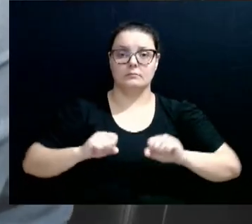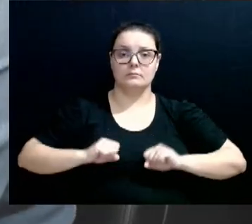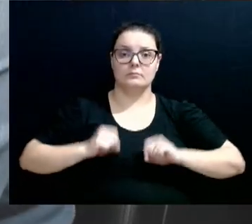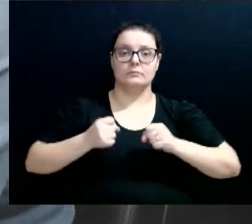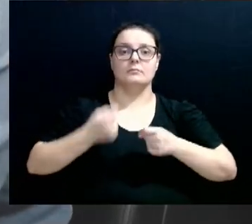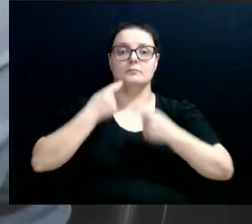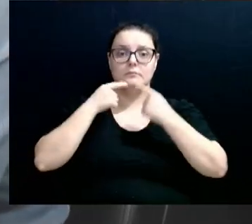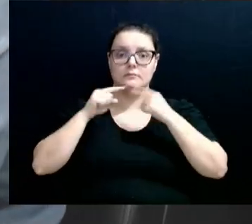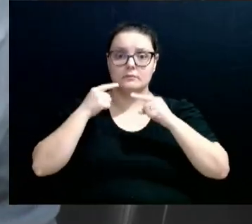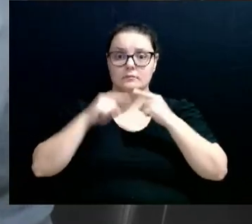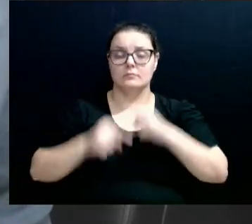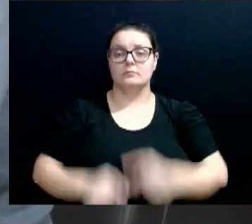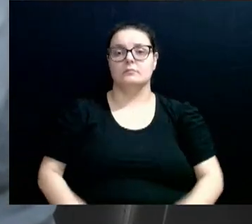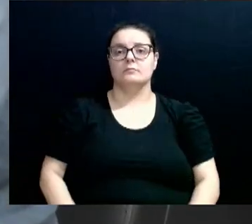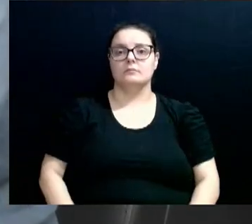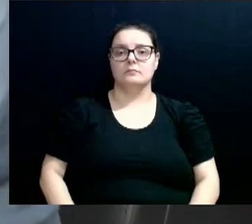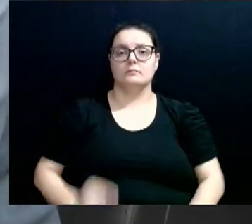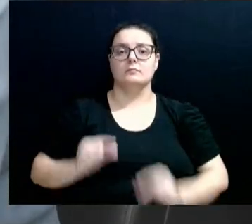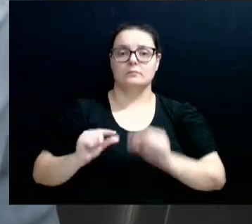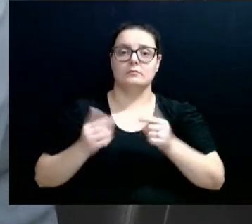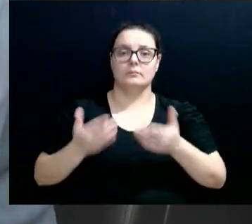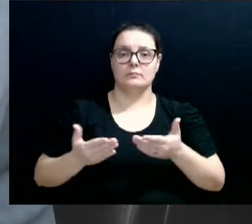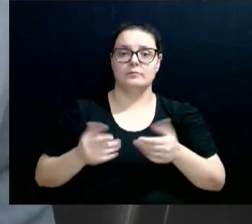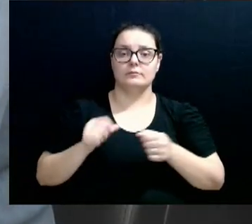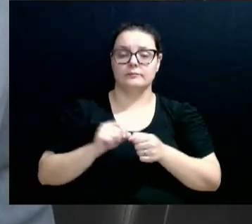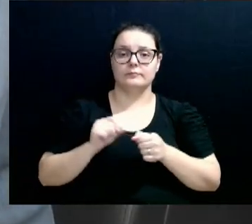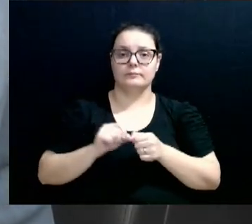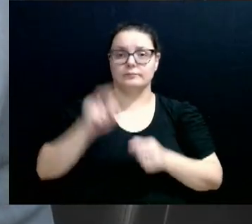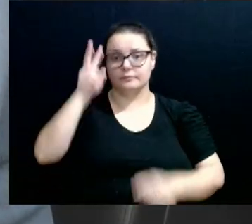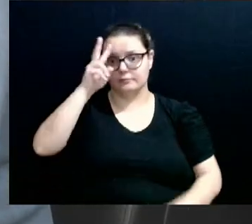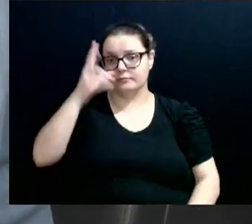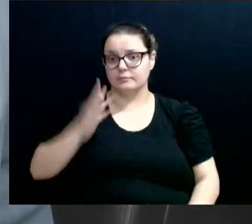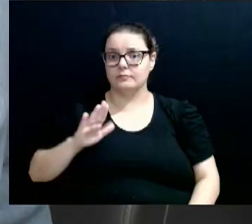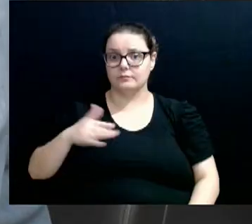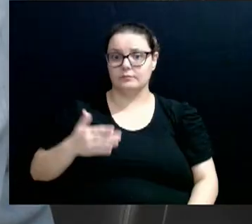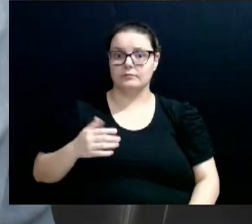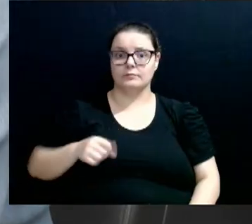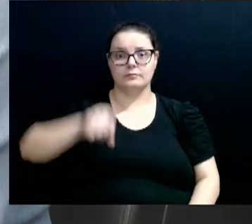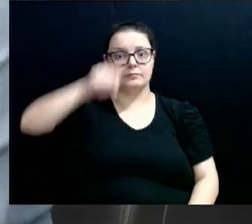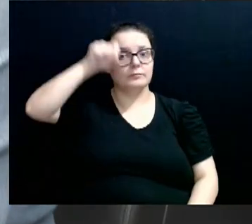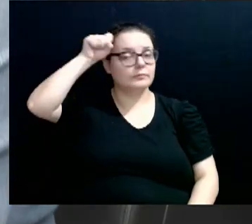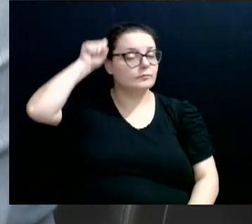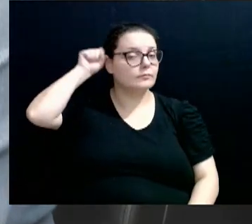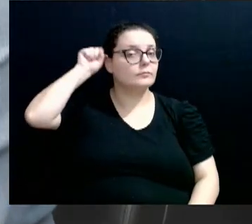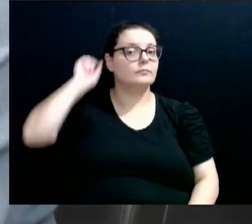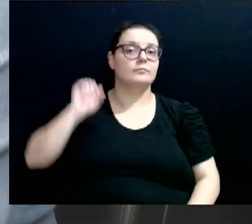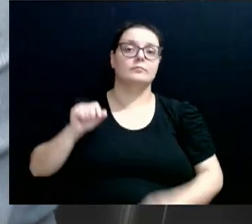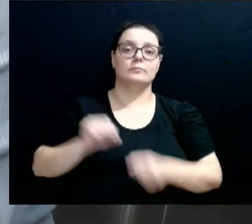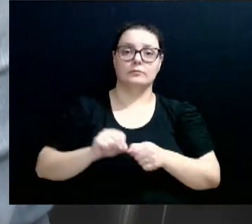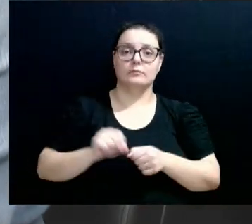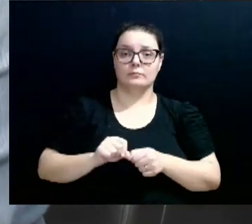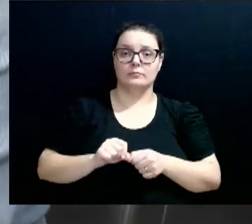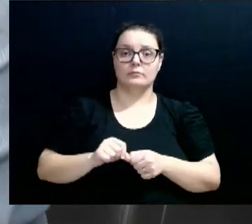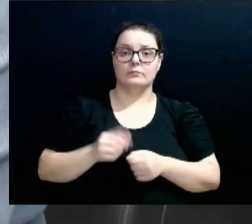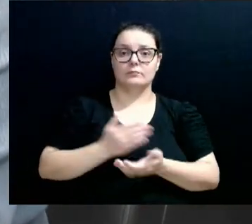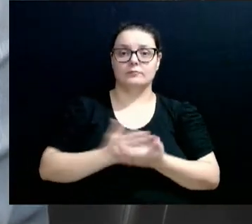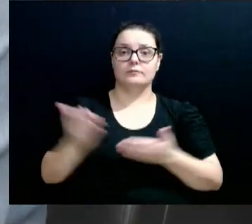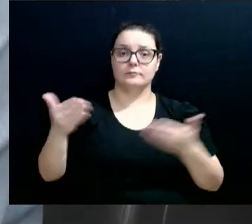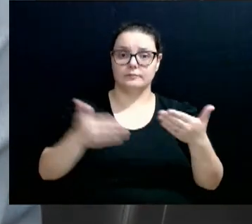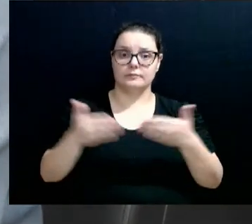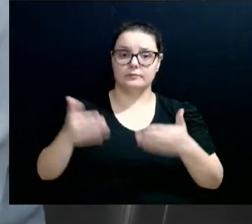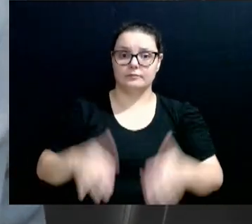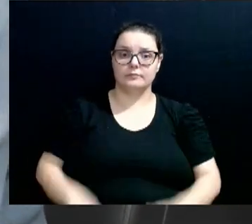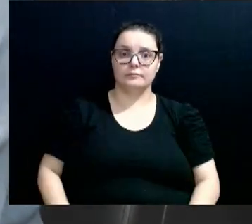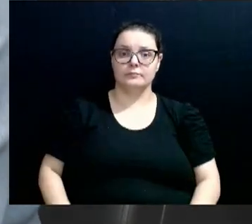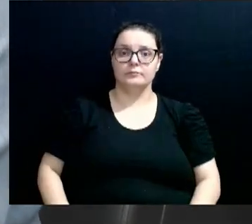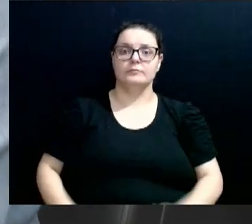acho que um pouco isso é que me levou a fazer história. Quando eu prestei o vestibular e eu comecei a frequentar, a primeira pessoa que eu procurei foi